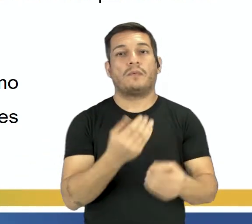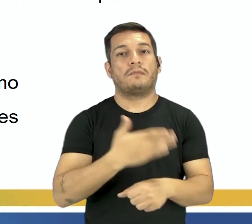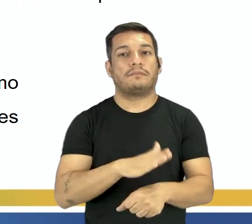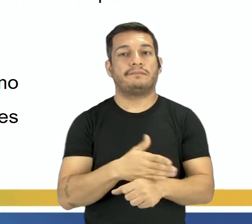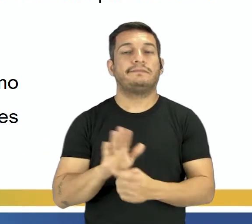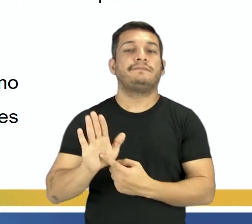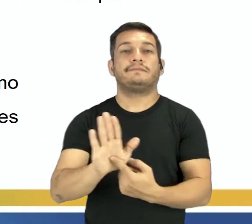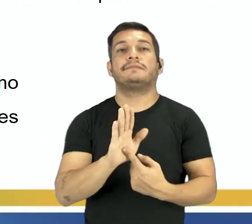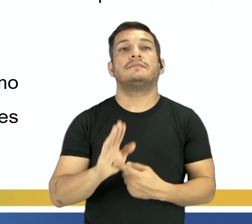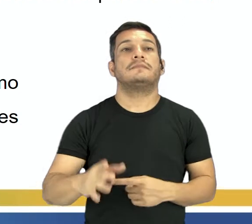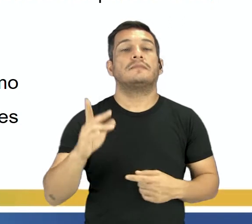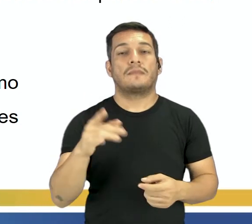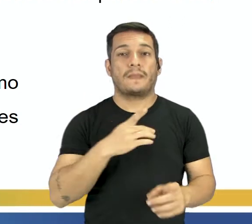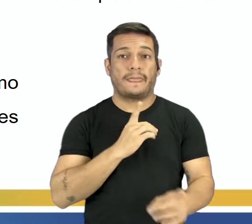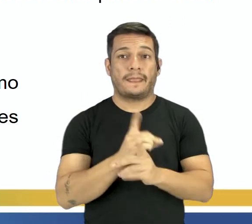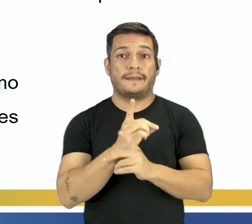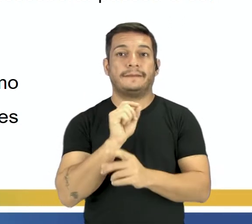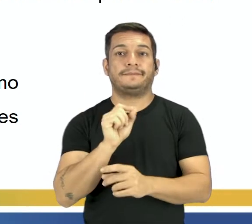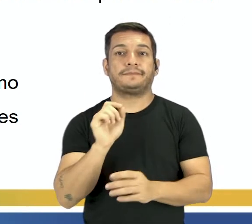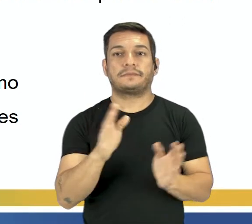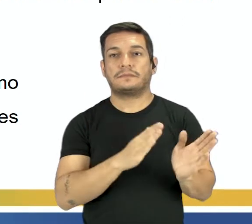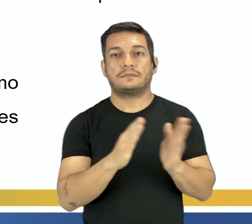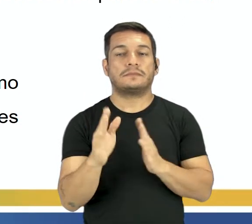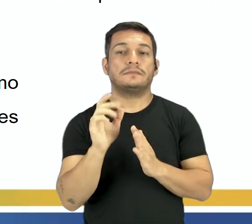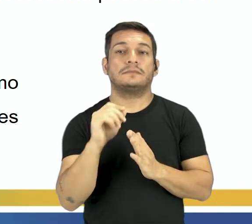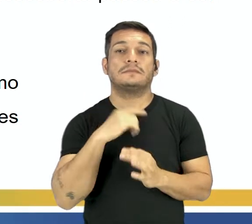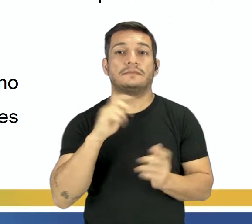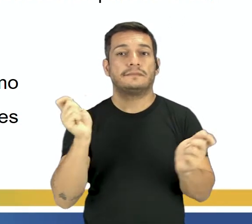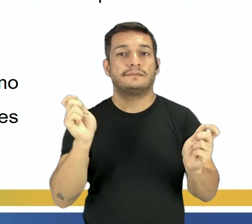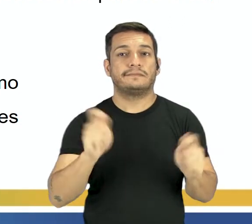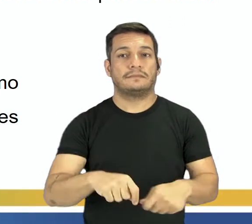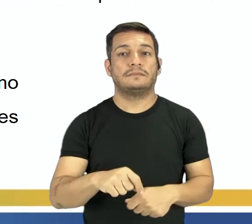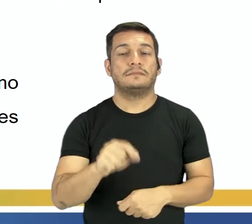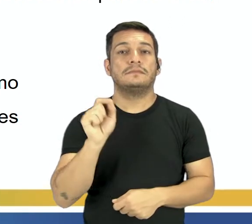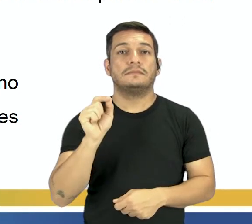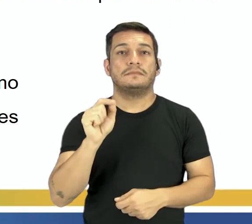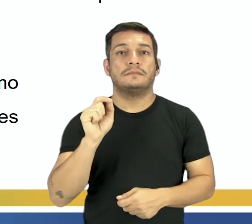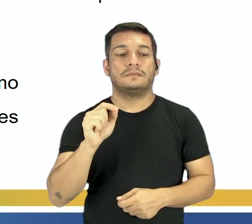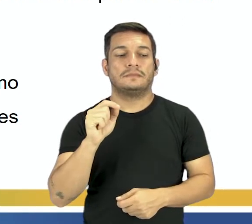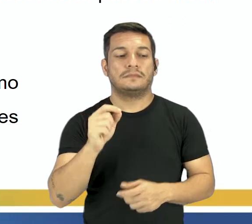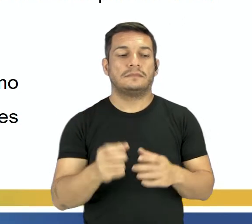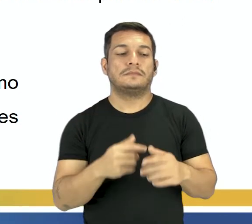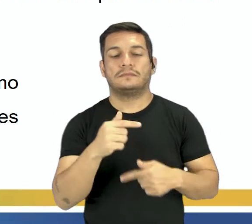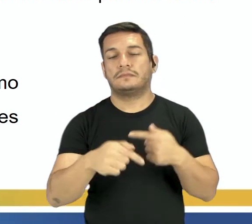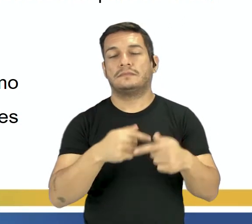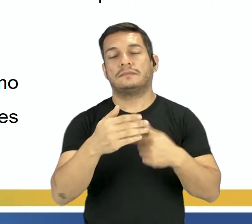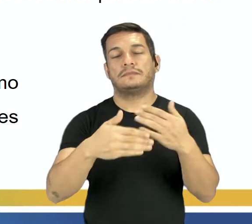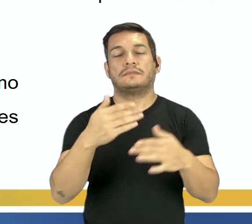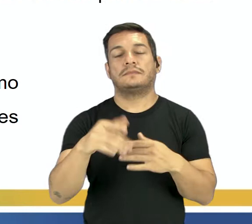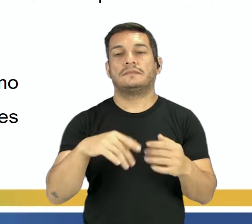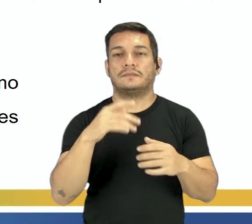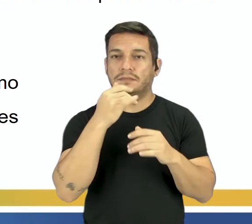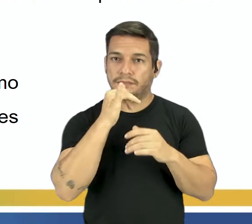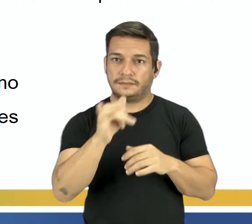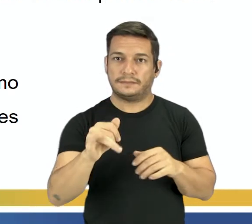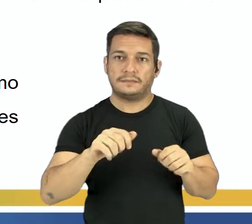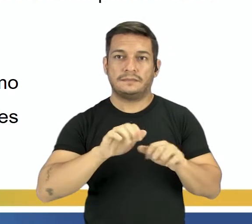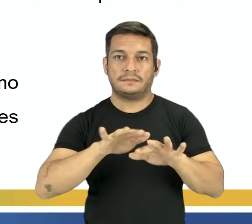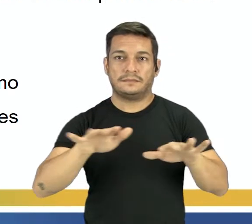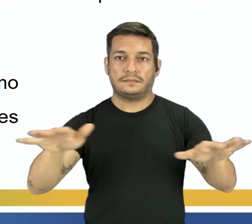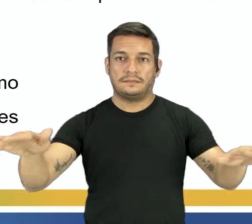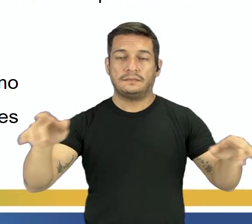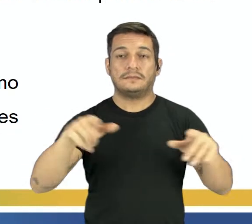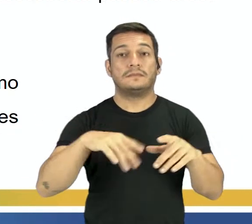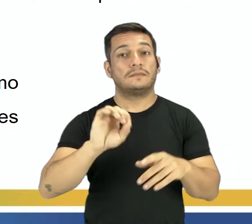prática. Com a descoberta, passou a ser possível a geração desse tipo de energia em larga escala. Essa